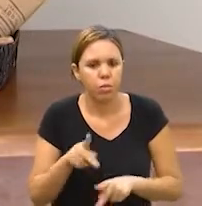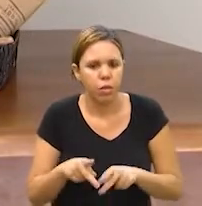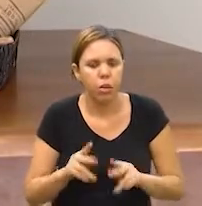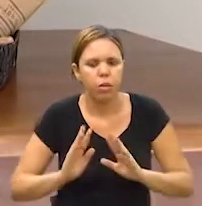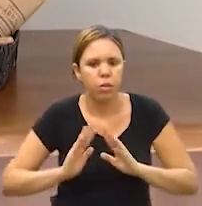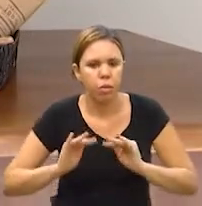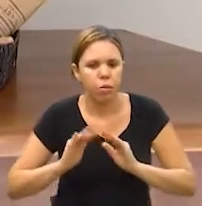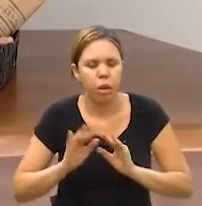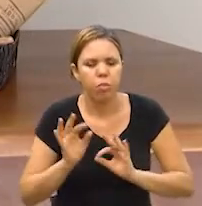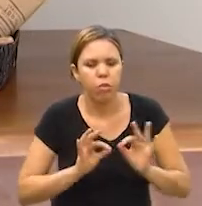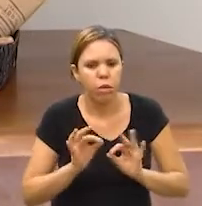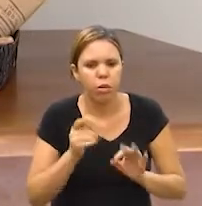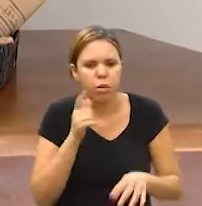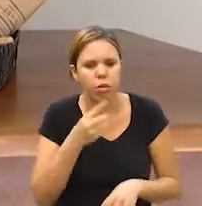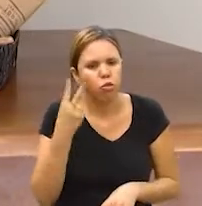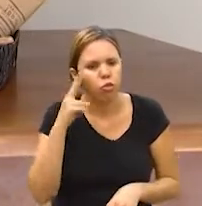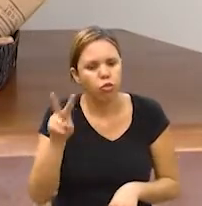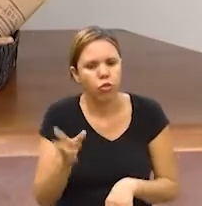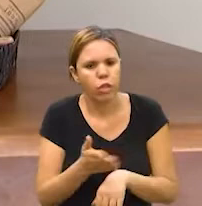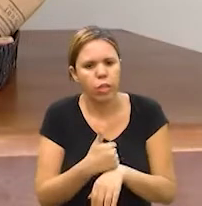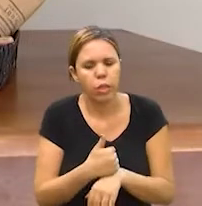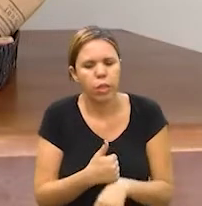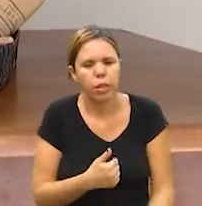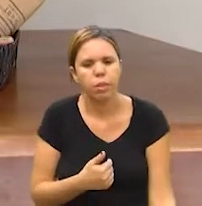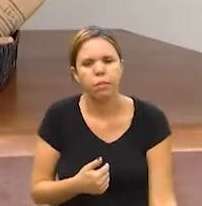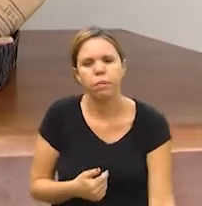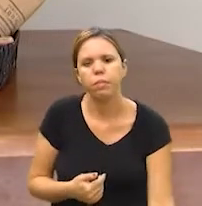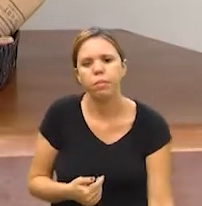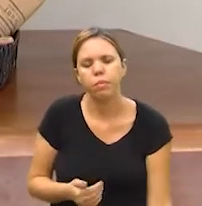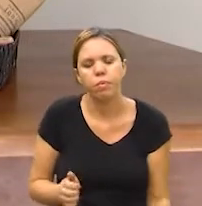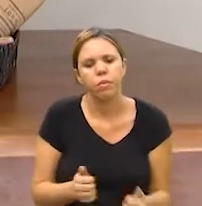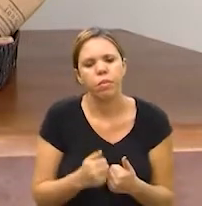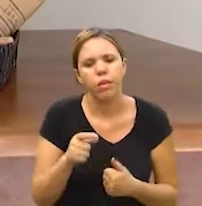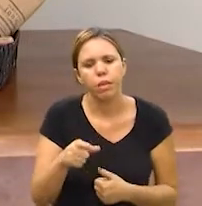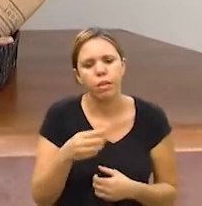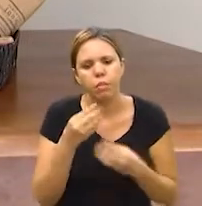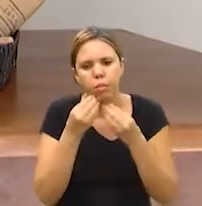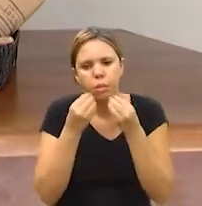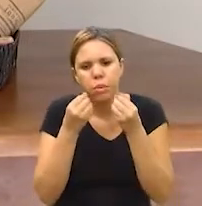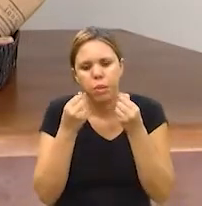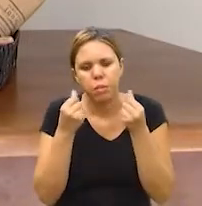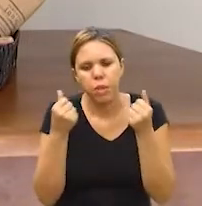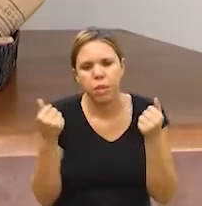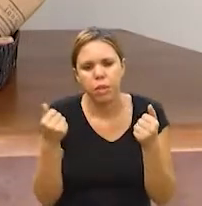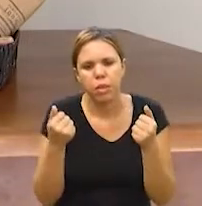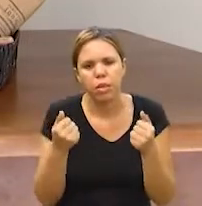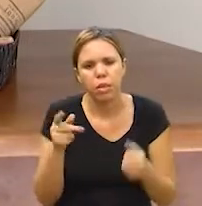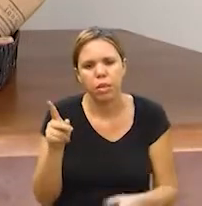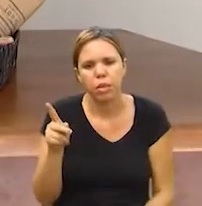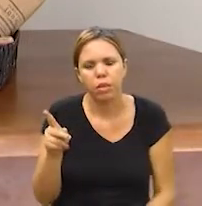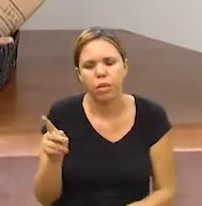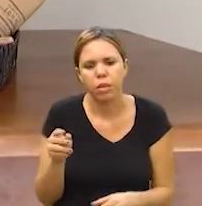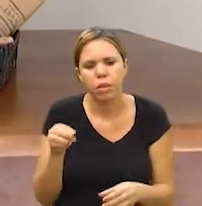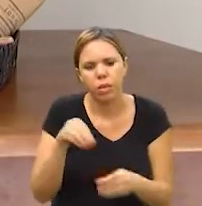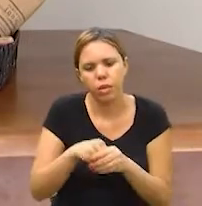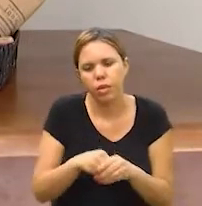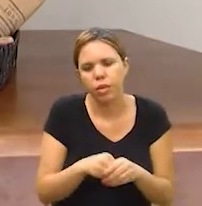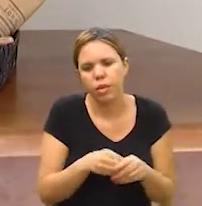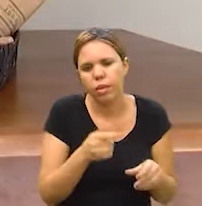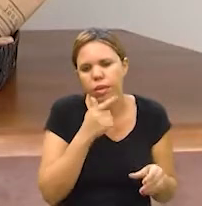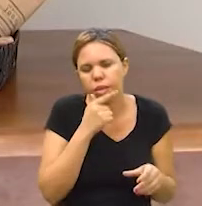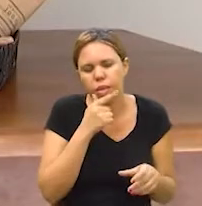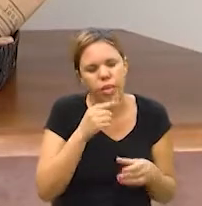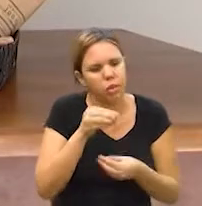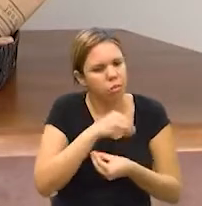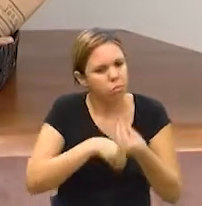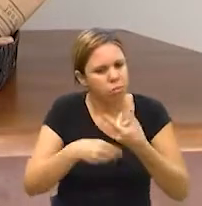gente consegue preparar com 2 dias de antecedência um pão desse com sabores, com provolone, com calabresa, com